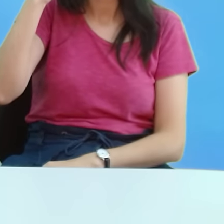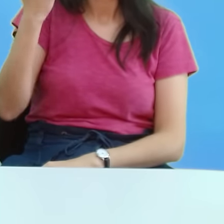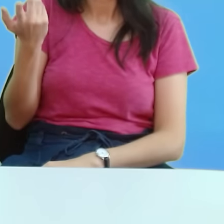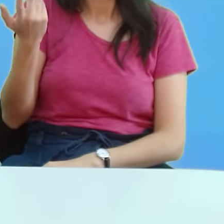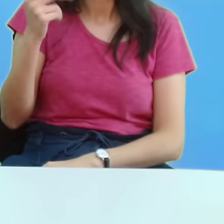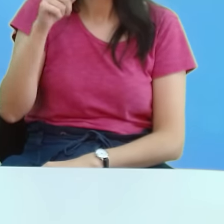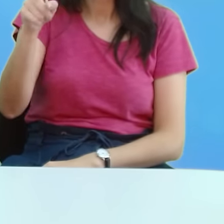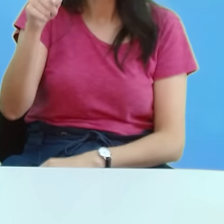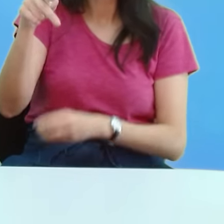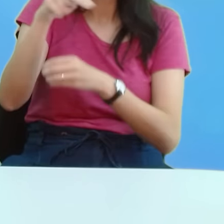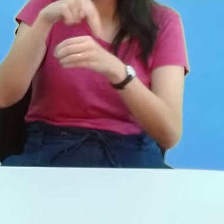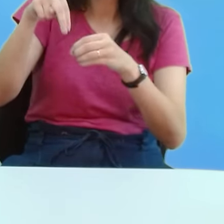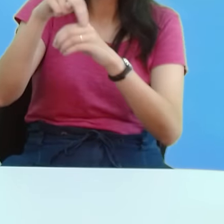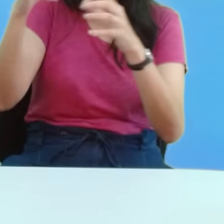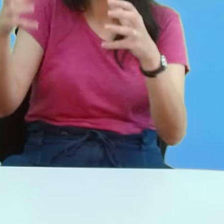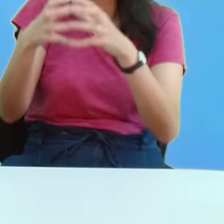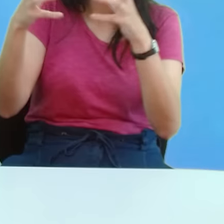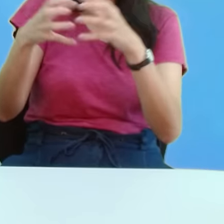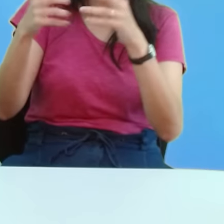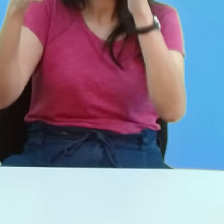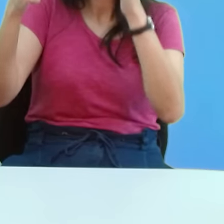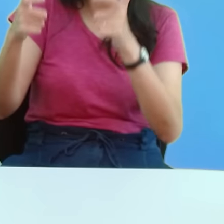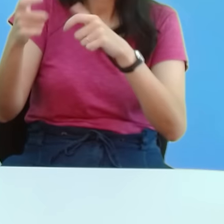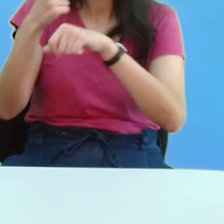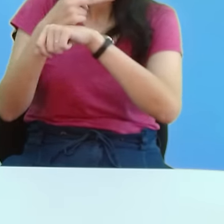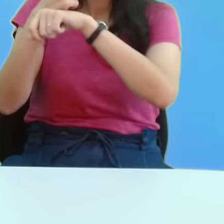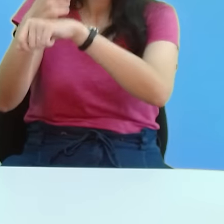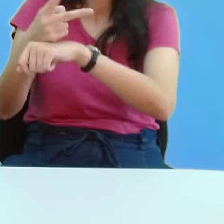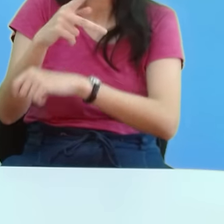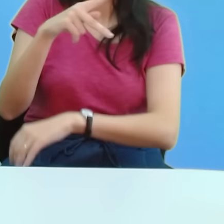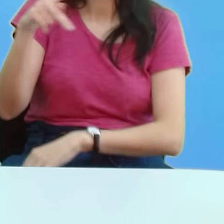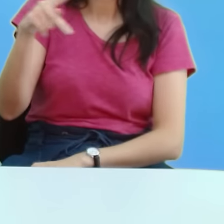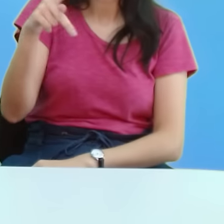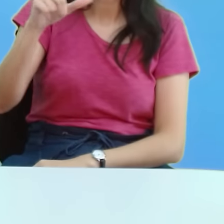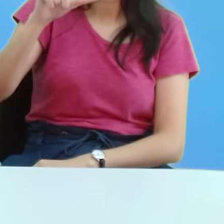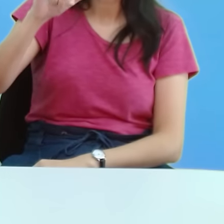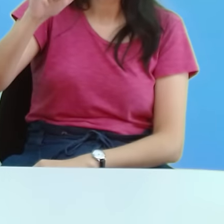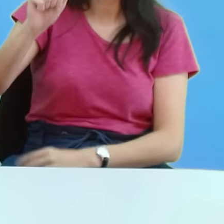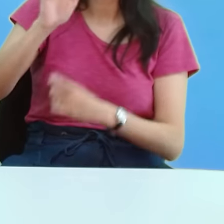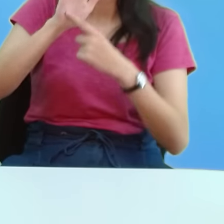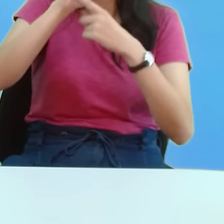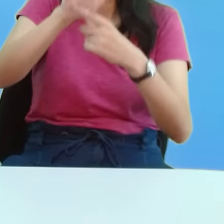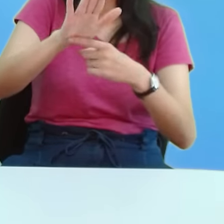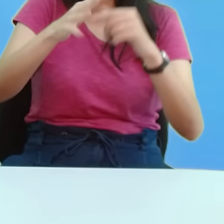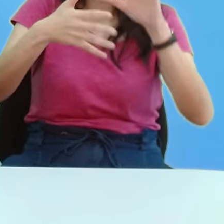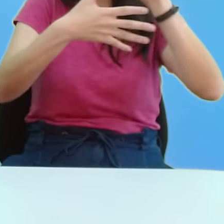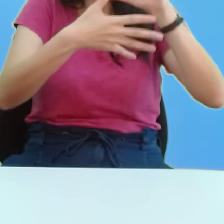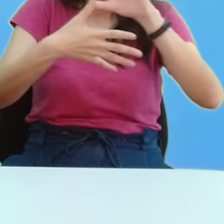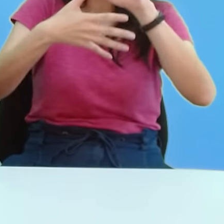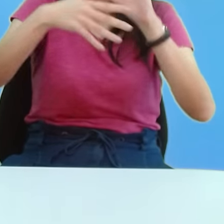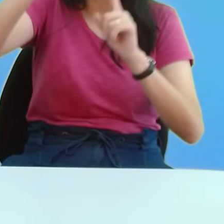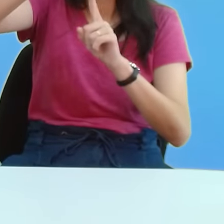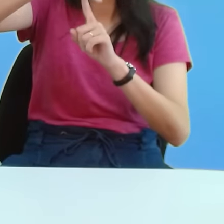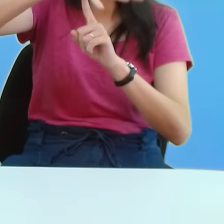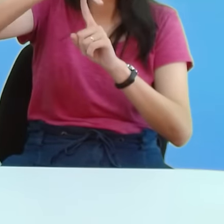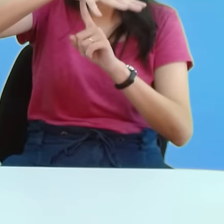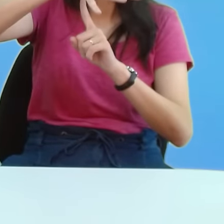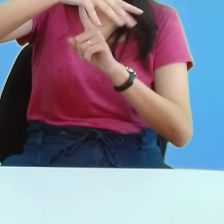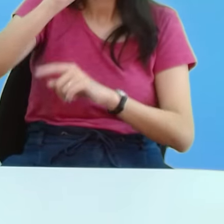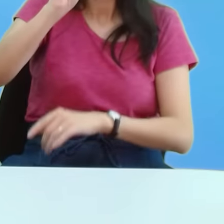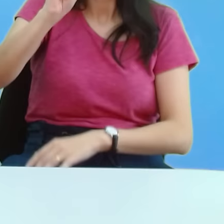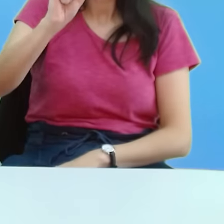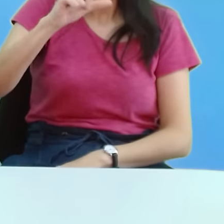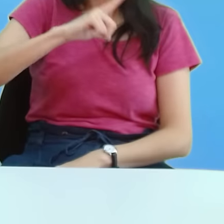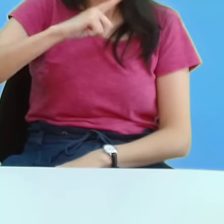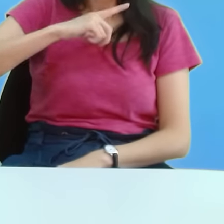esse Núcleo de Convivência, onde eu procuro? A professora Lia trouxe um mapa, né, do estado do Paraná, aonde